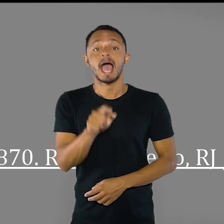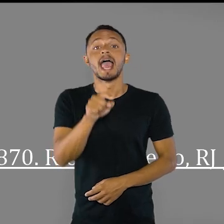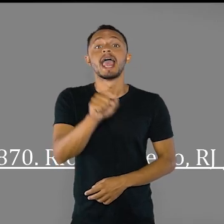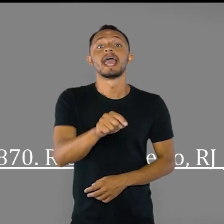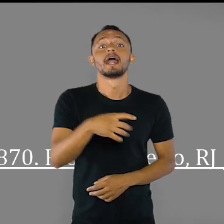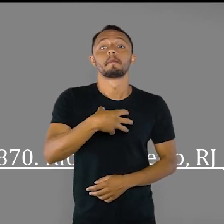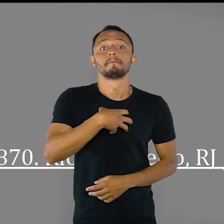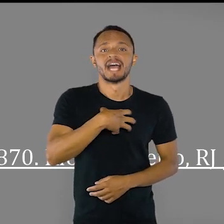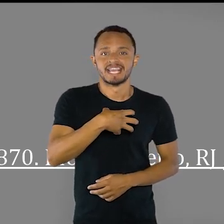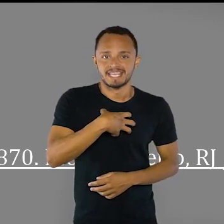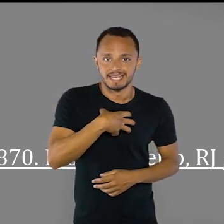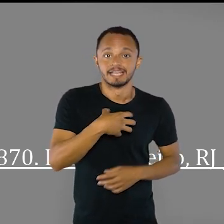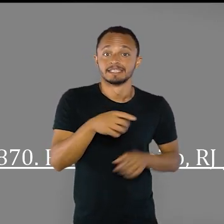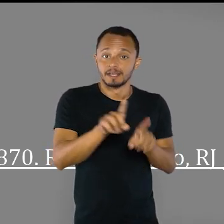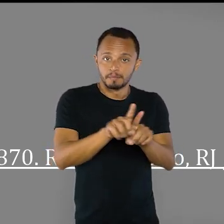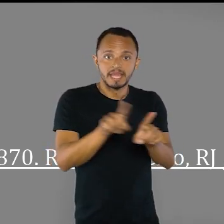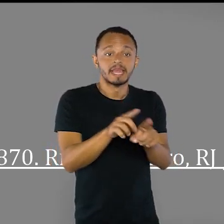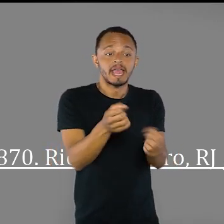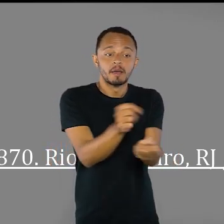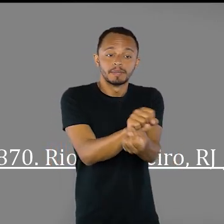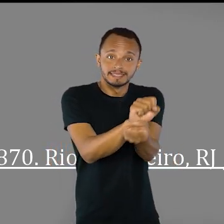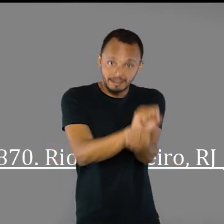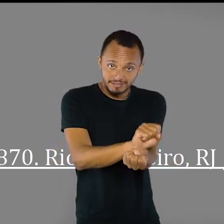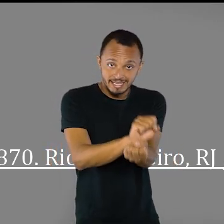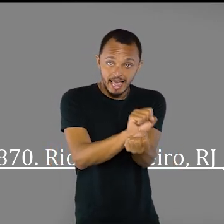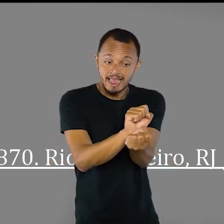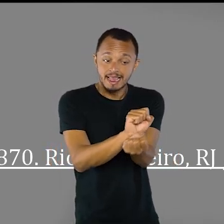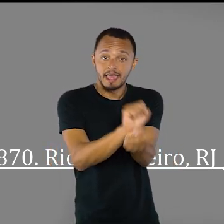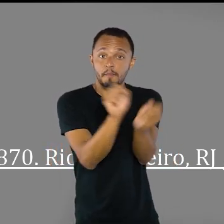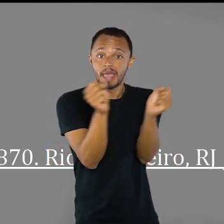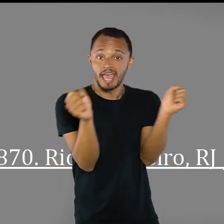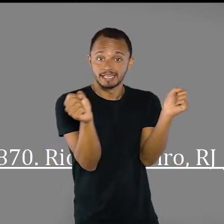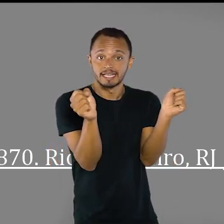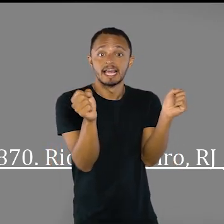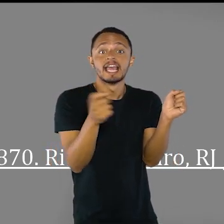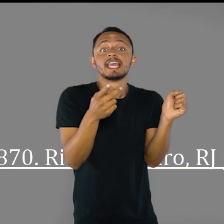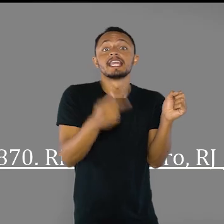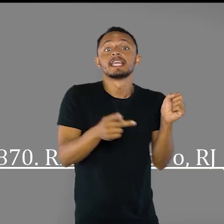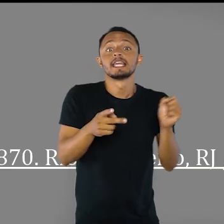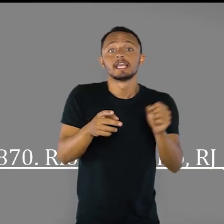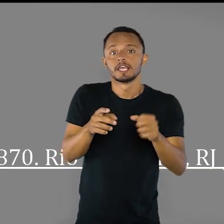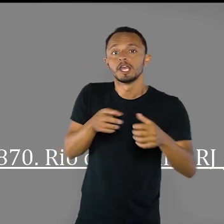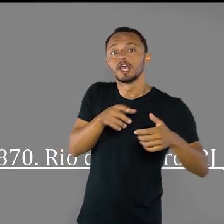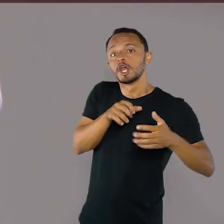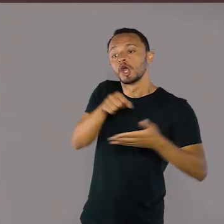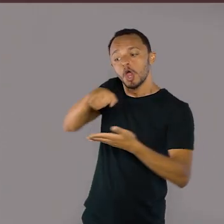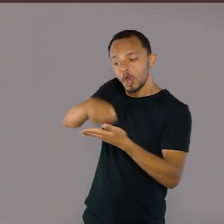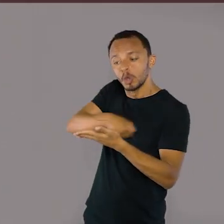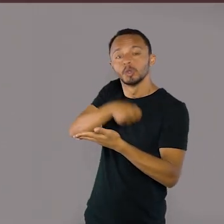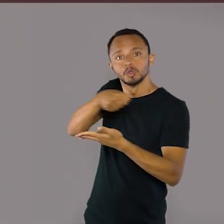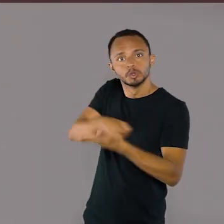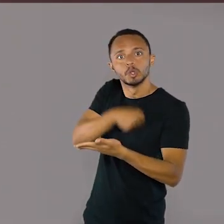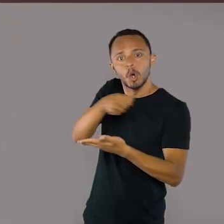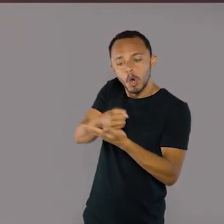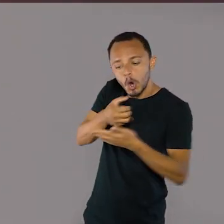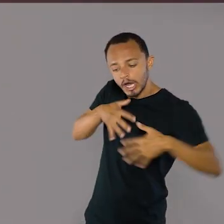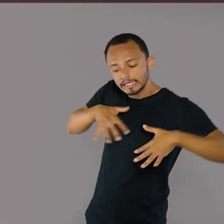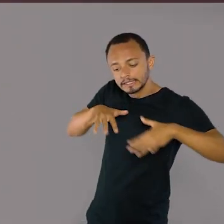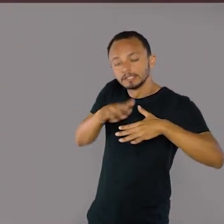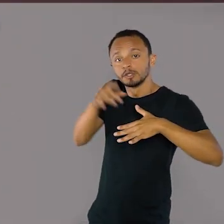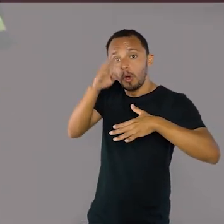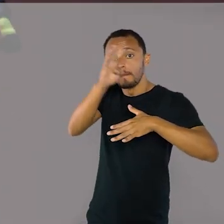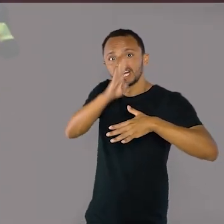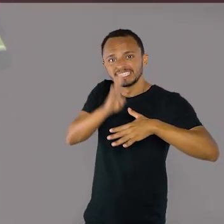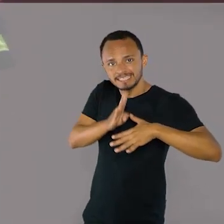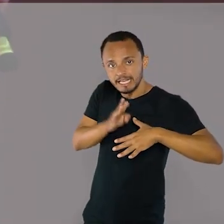mulher, uma liberta, uma escravizada liberta, que lutou junto às tropas brasileiras, lutava, e se registra que a luta de